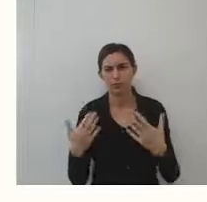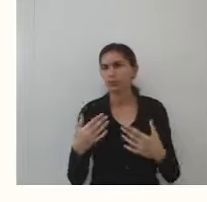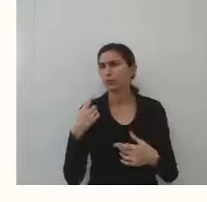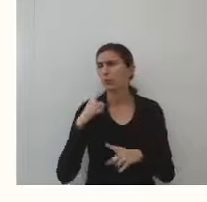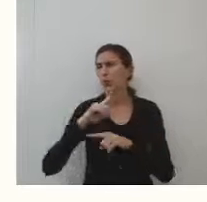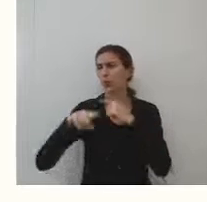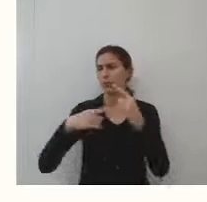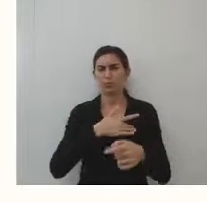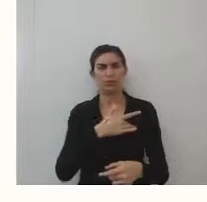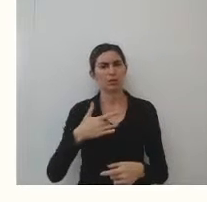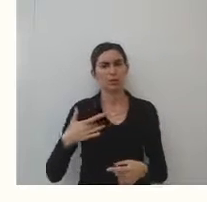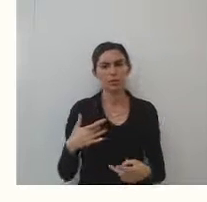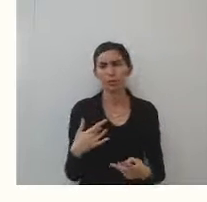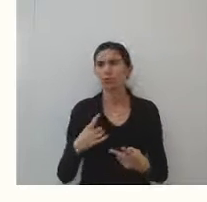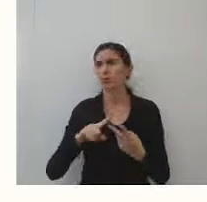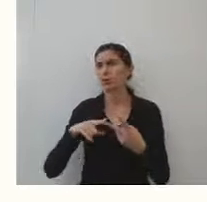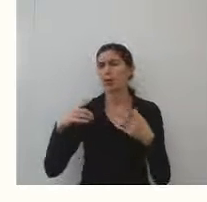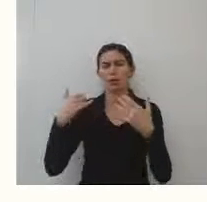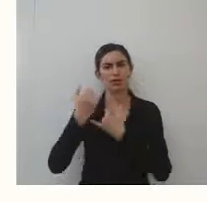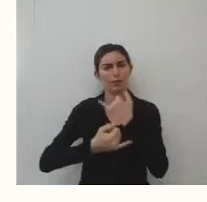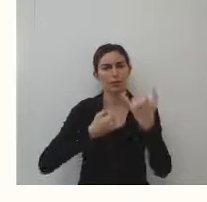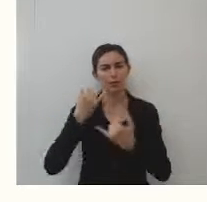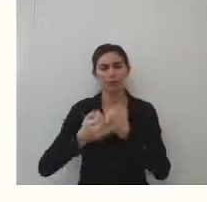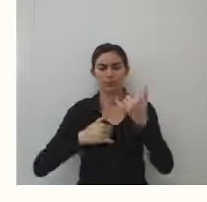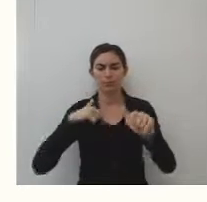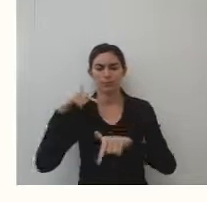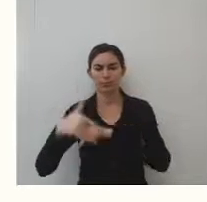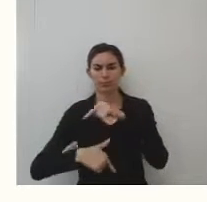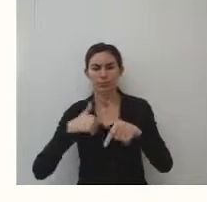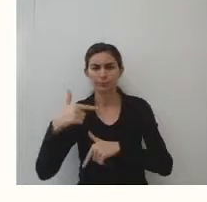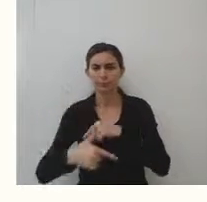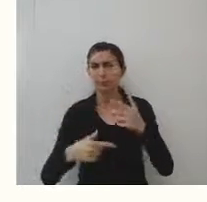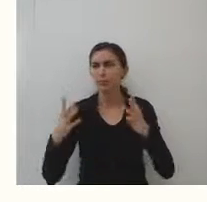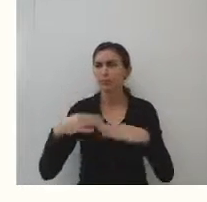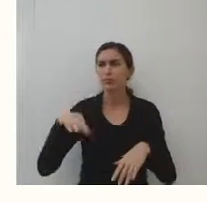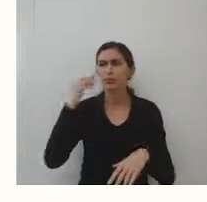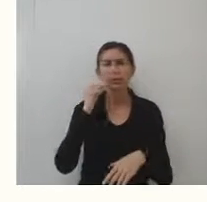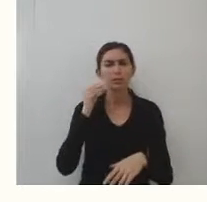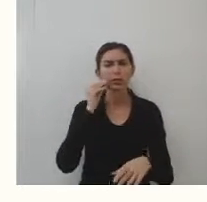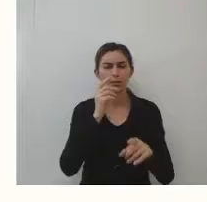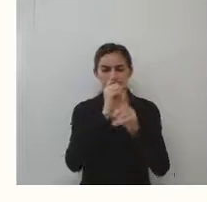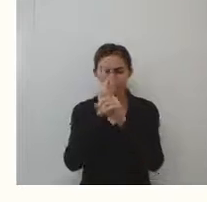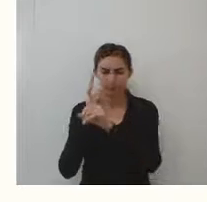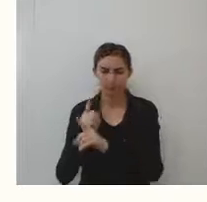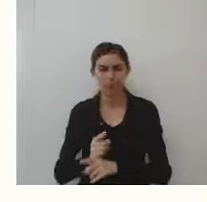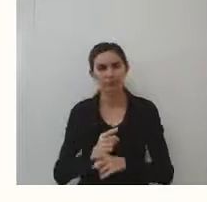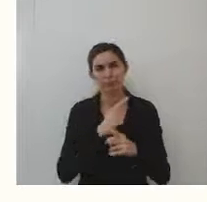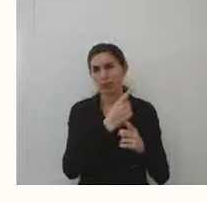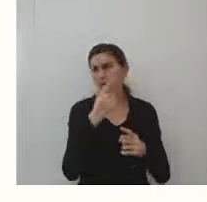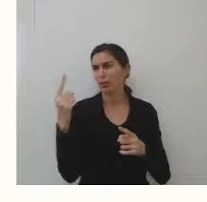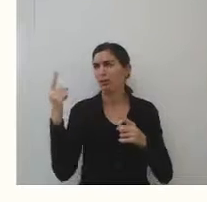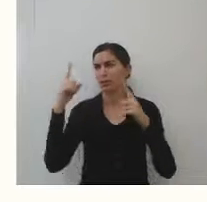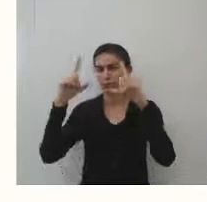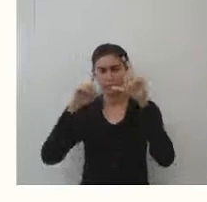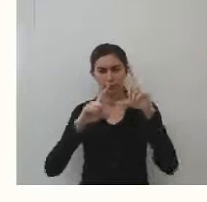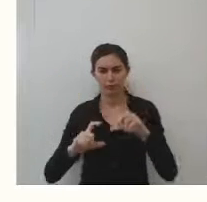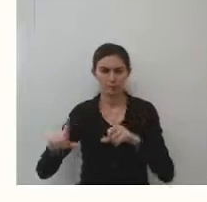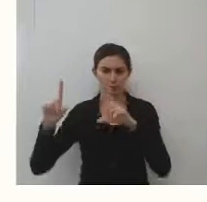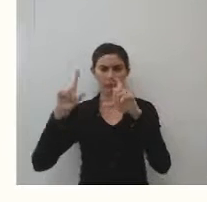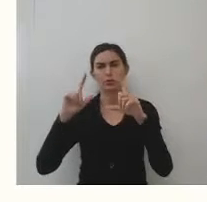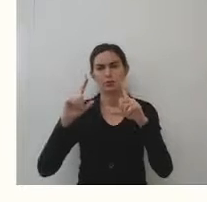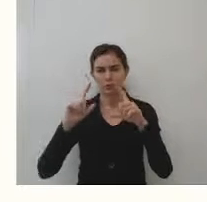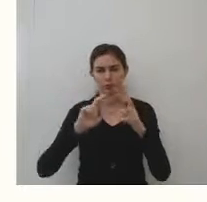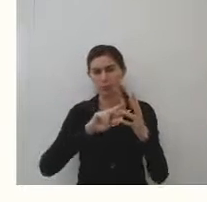Depois a saúde, o lazer e o trabalho. Vamos tentar identificar cada foto baseado